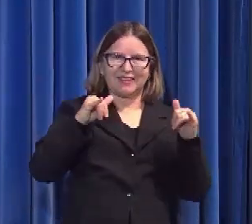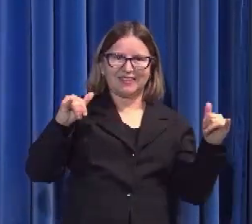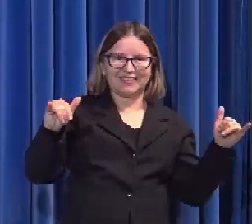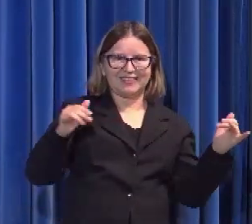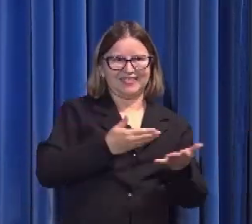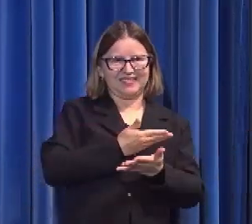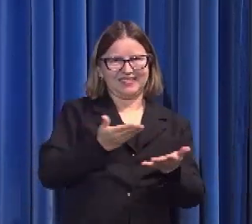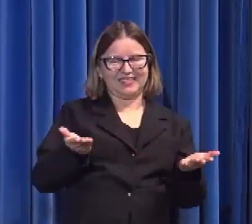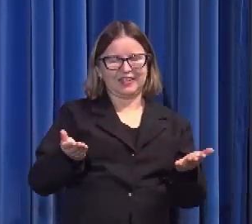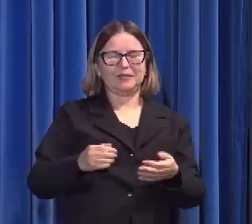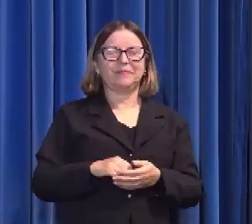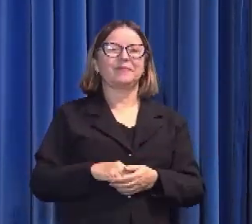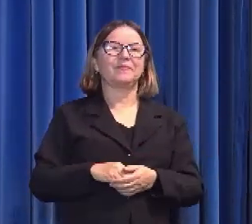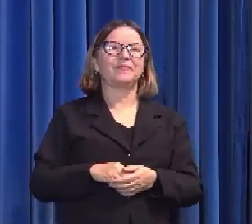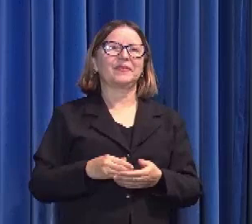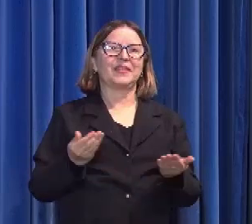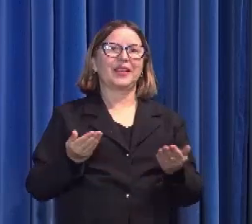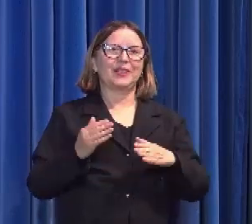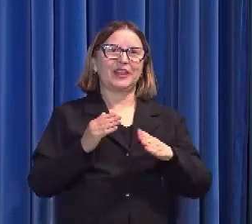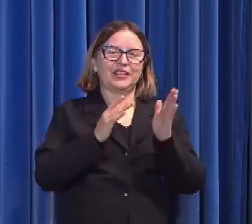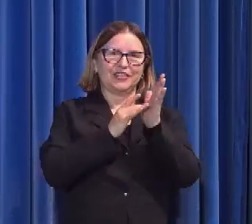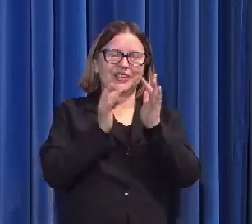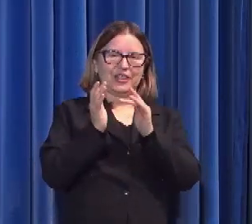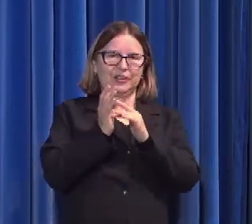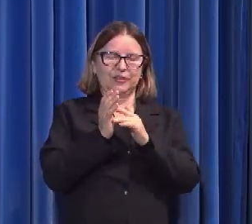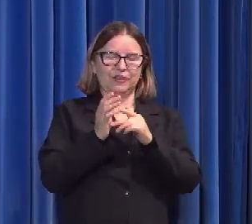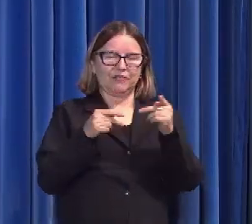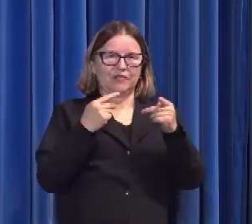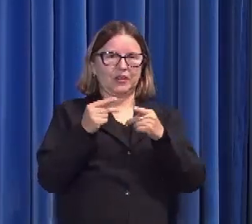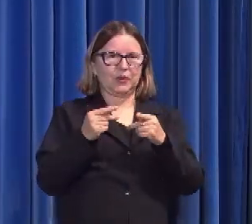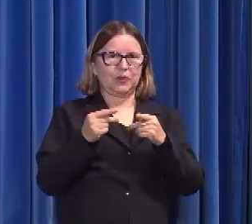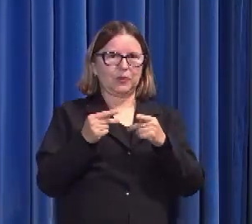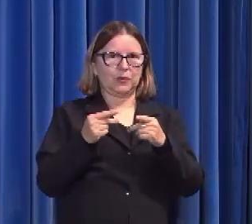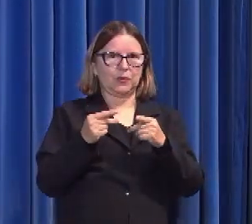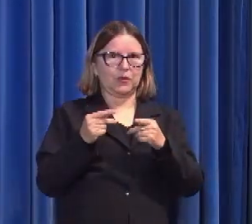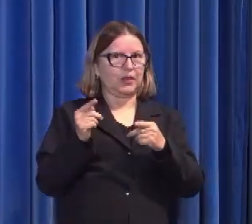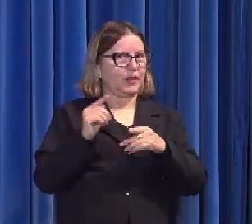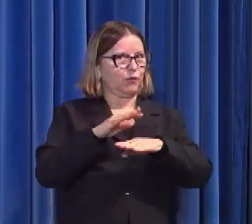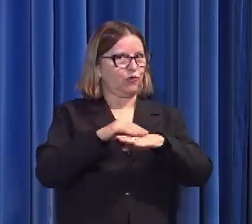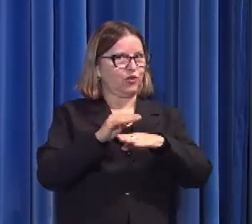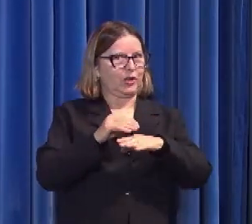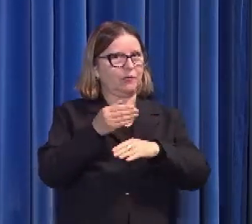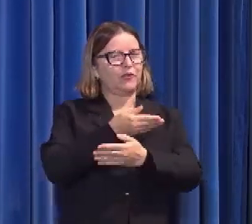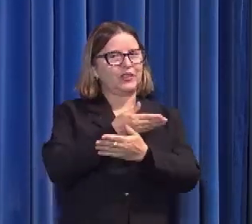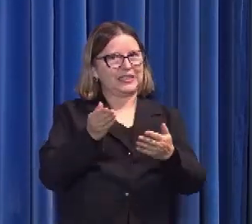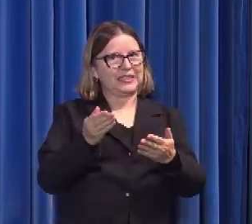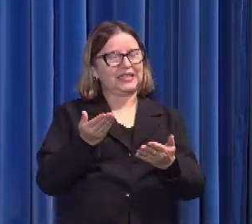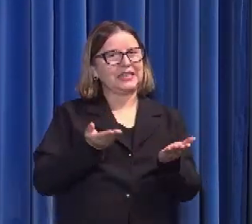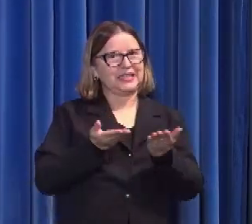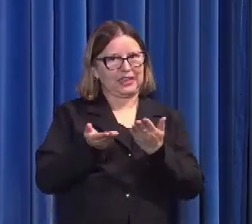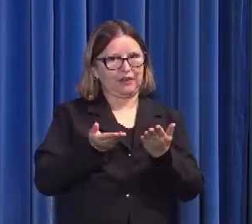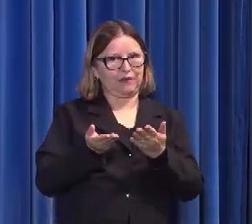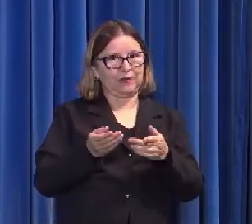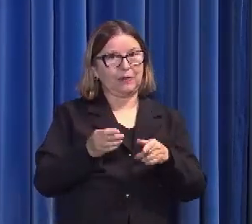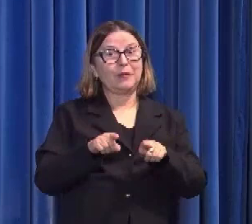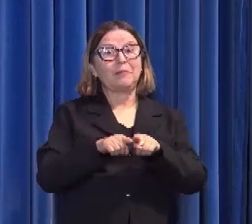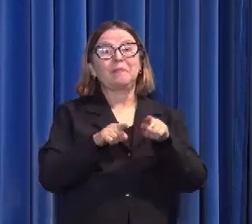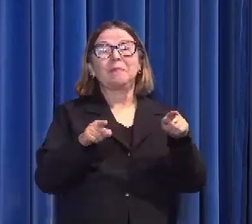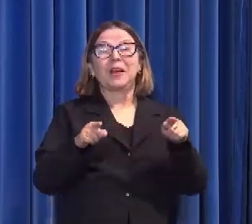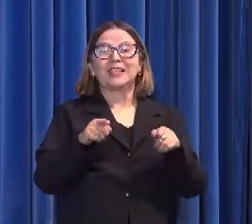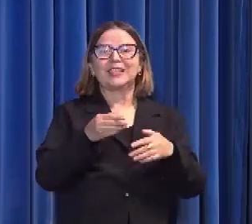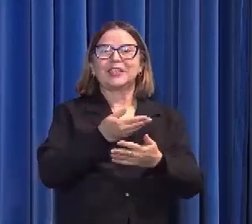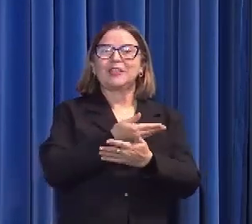aqui não vou Salmos mais servos Mas somos amigos